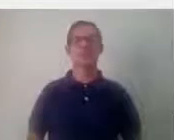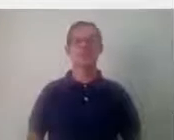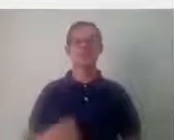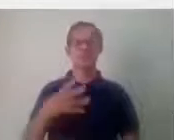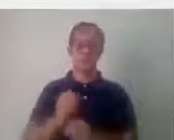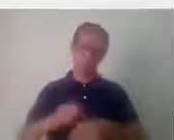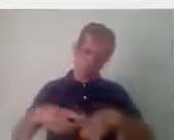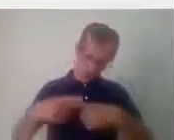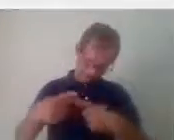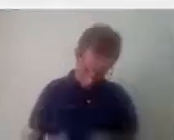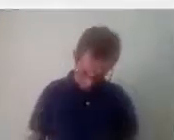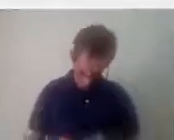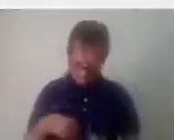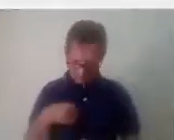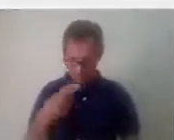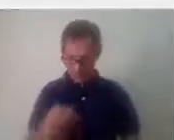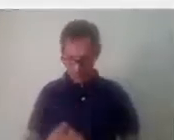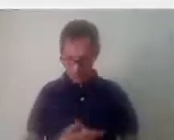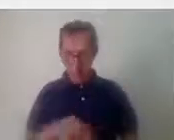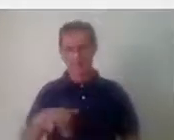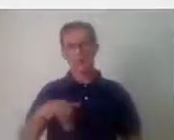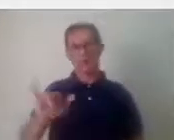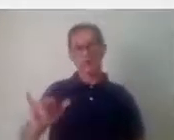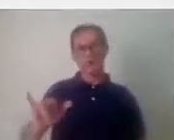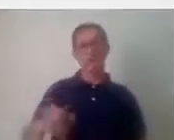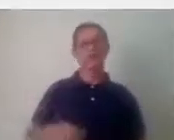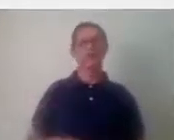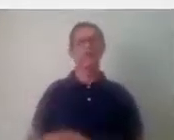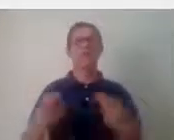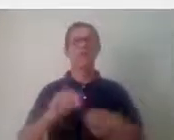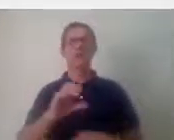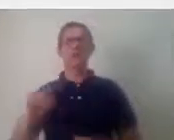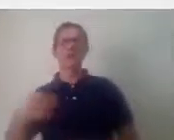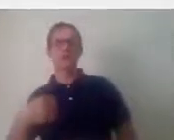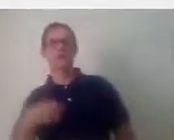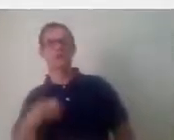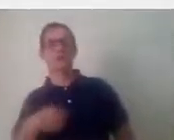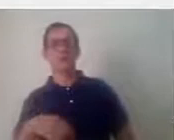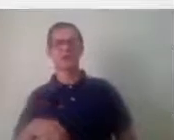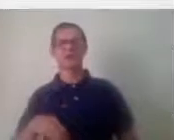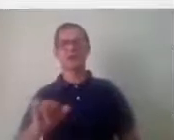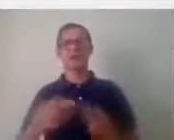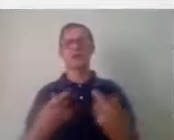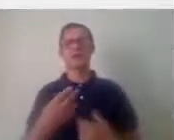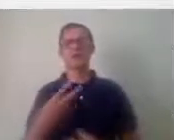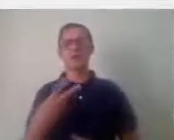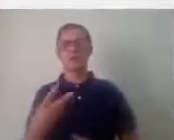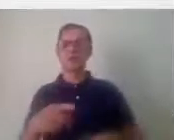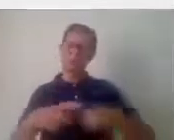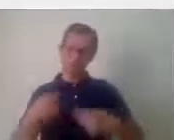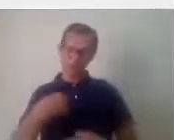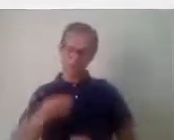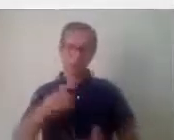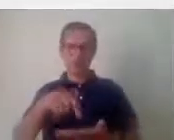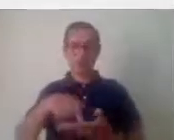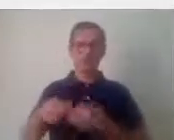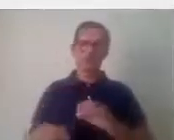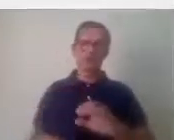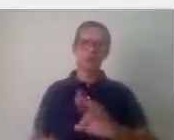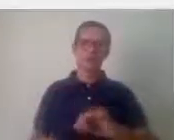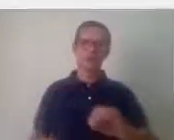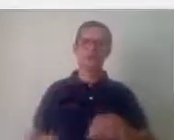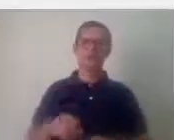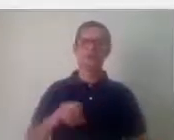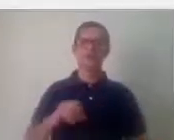procedimento para nossa y. Então, igualei a zero, vou chegar aqui, y é igual a 2. E aí, eu tenho o ponto crítico,